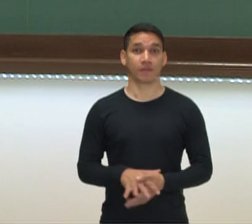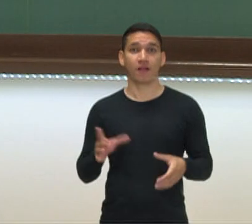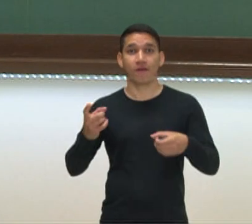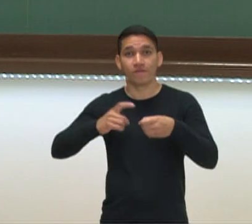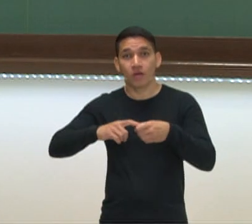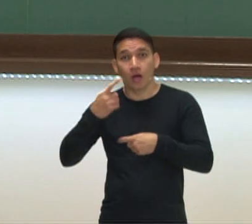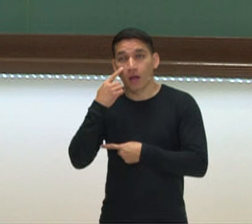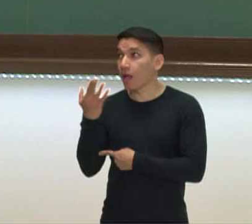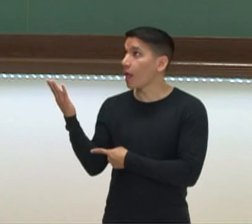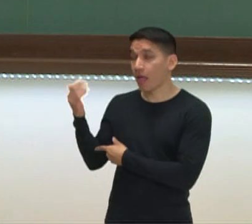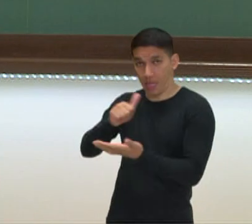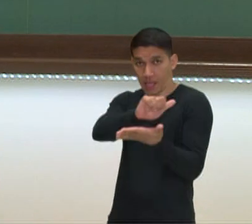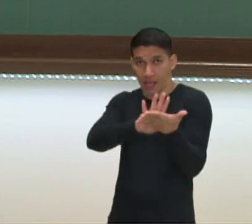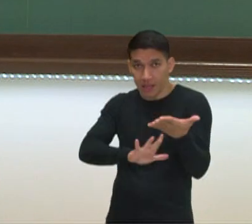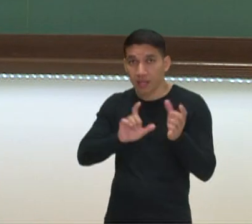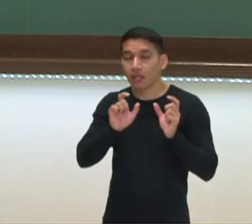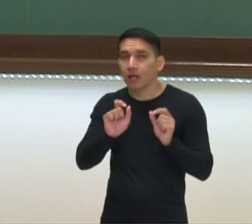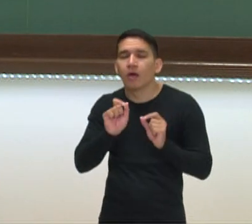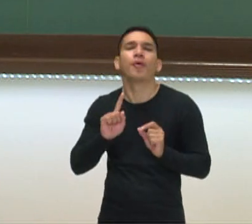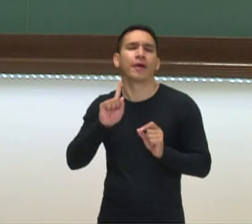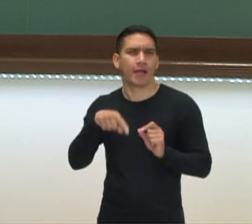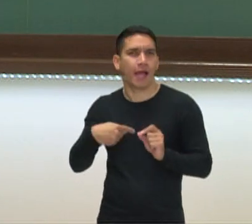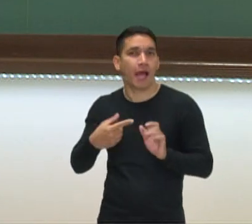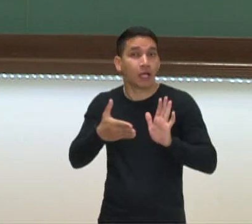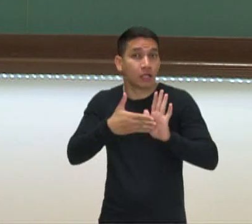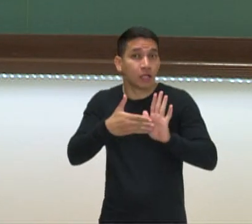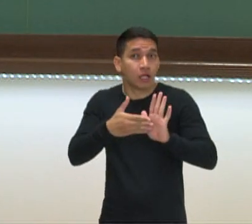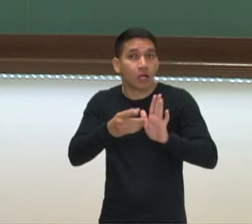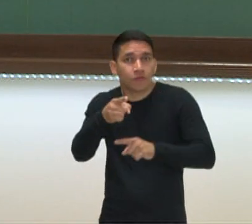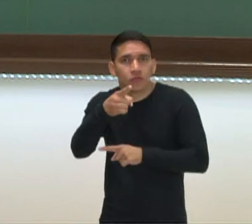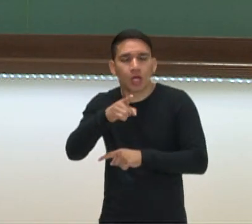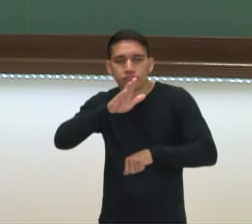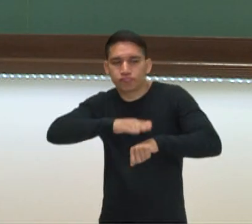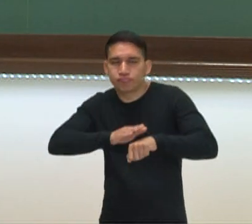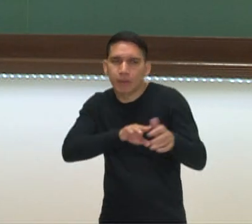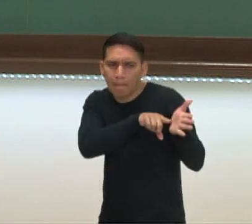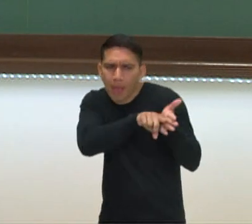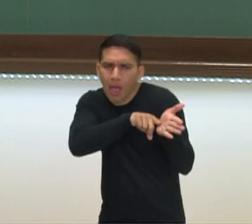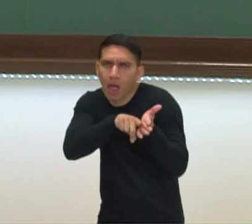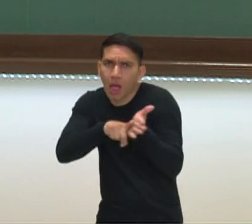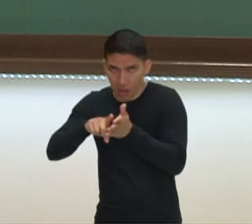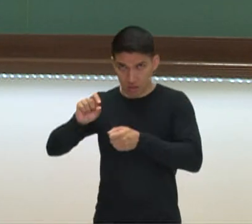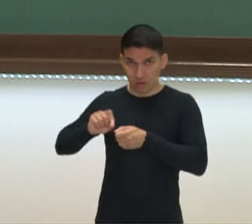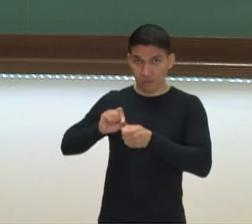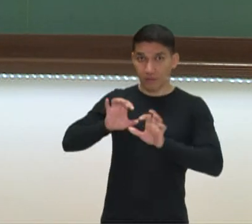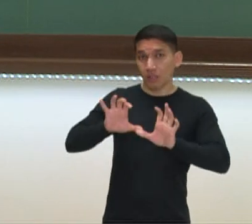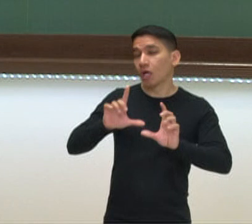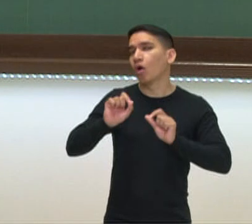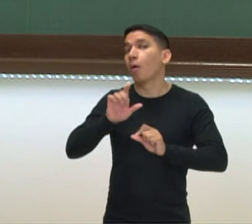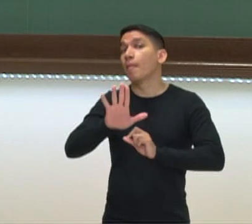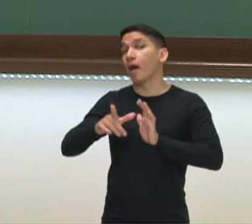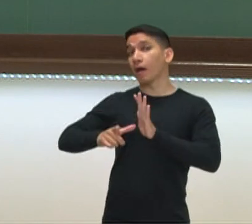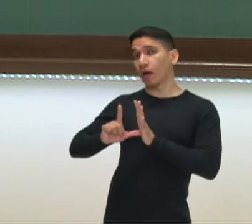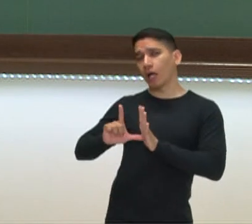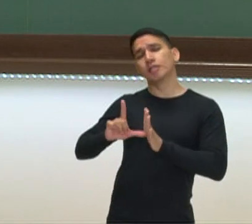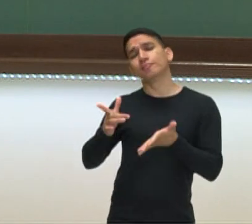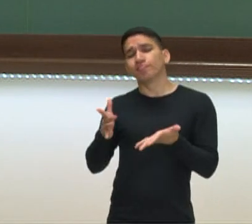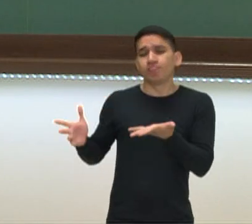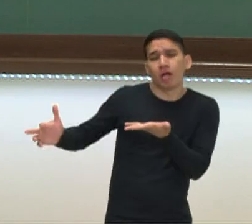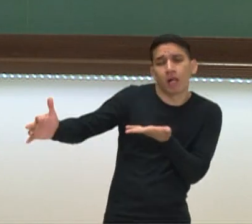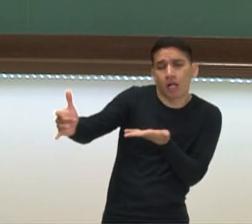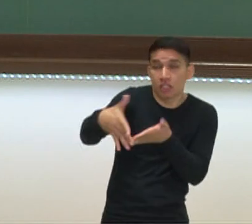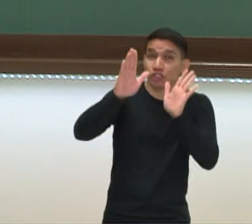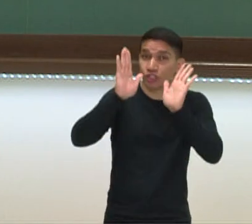Voltamos com a atividade, então, uma ideia de vocês desenvolverem uma pesquisa, mas para isso levantar